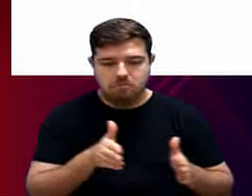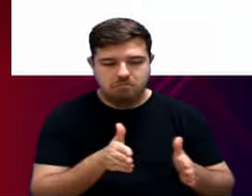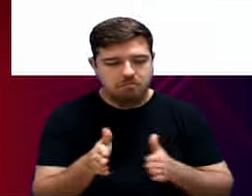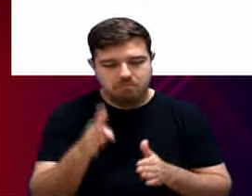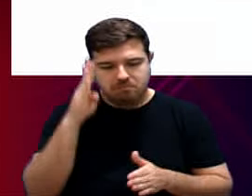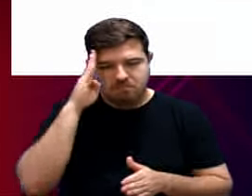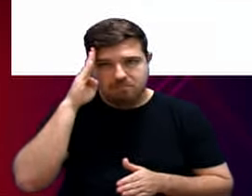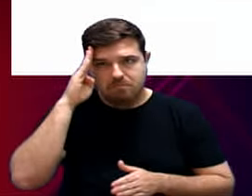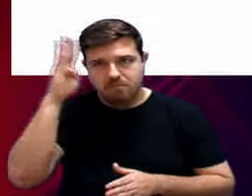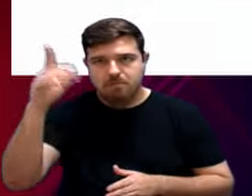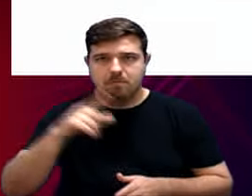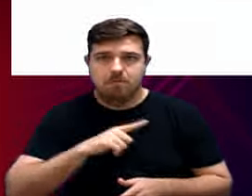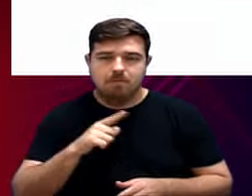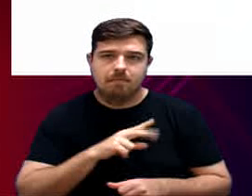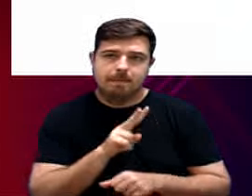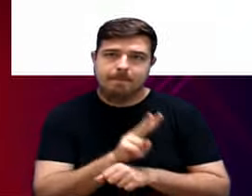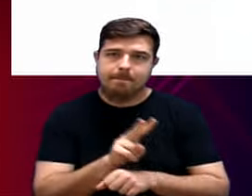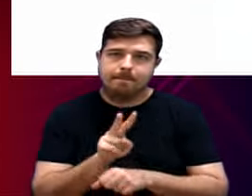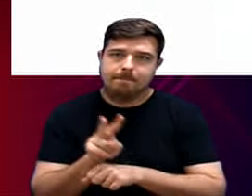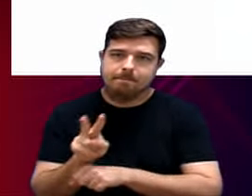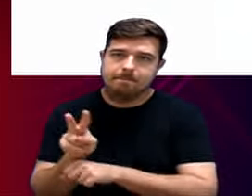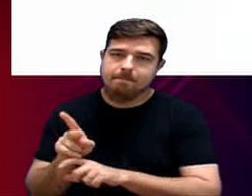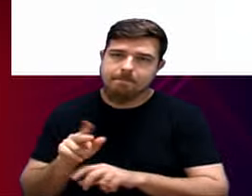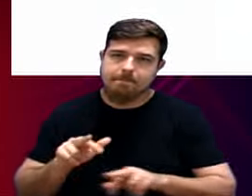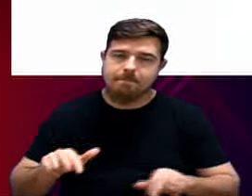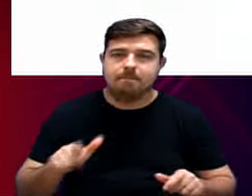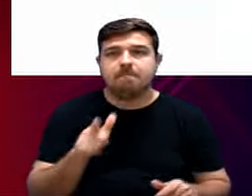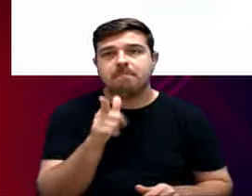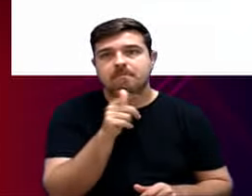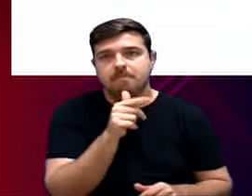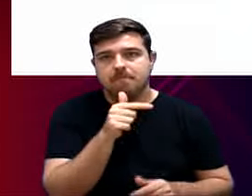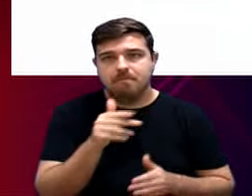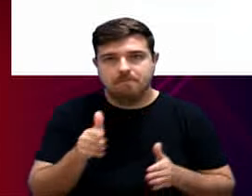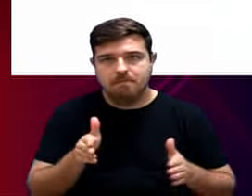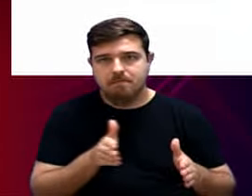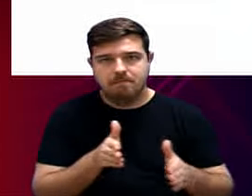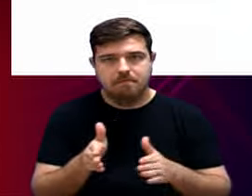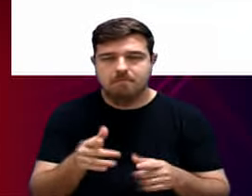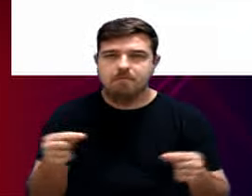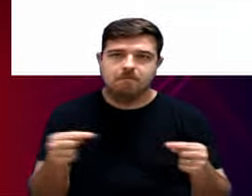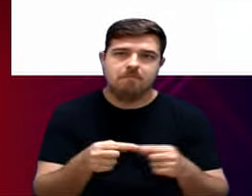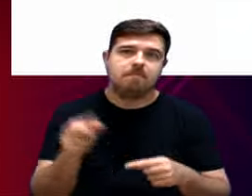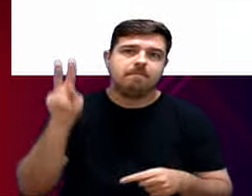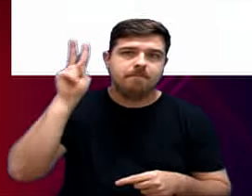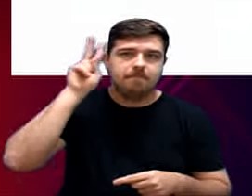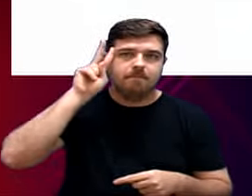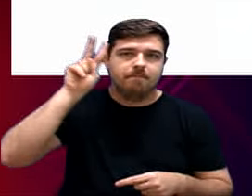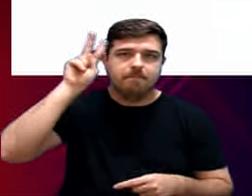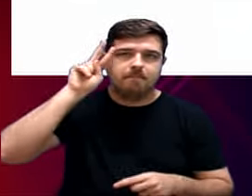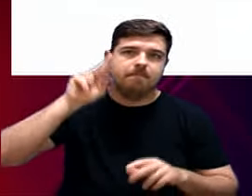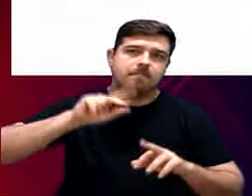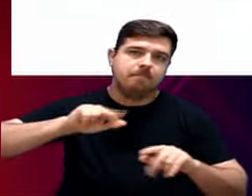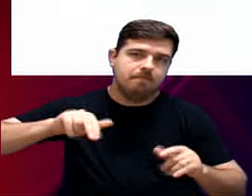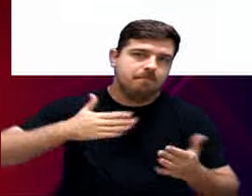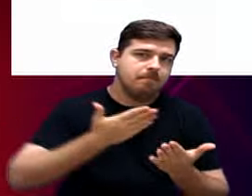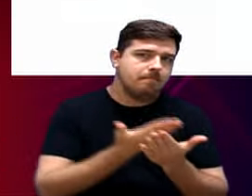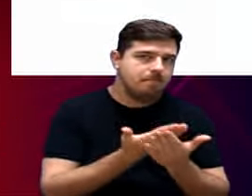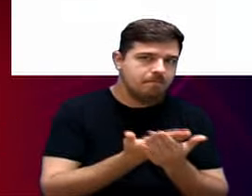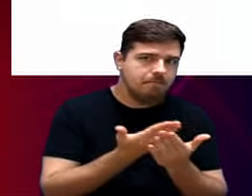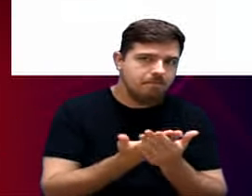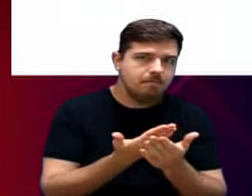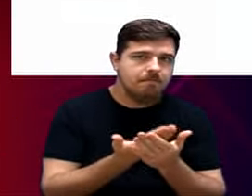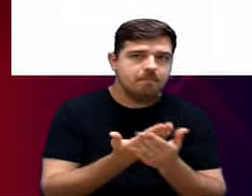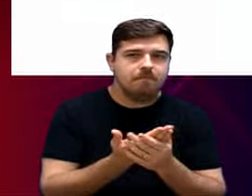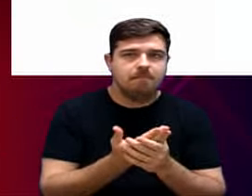os os os rios que eh historicamente e recentemente estudado pelo sai